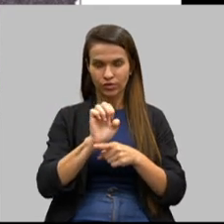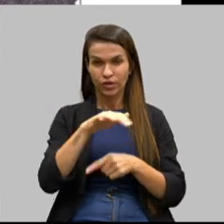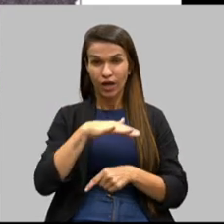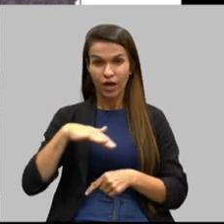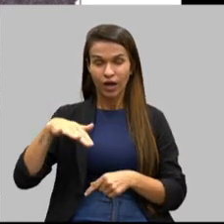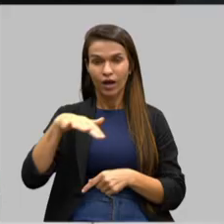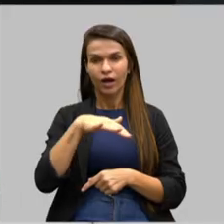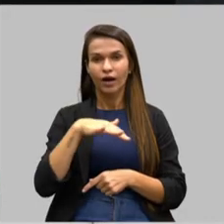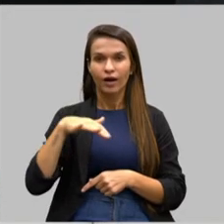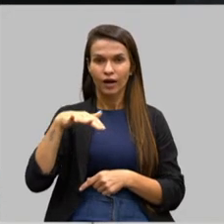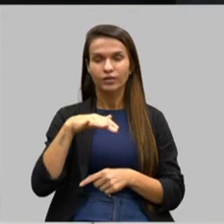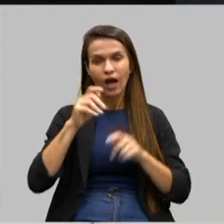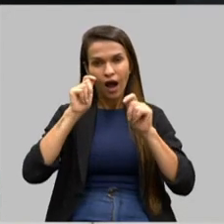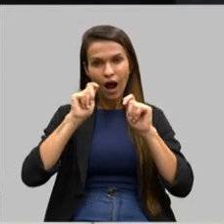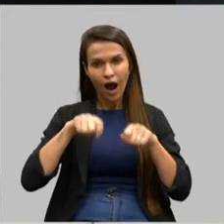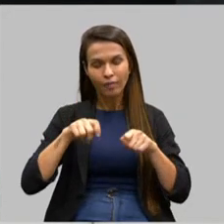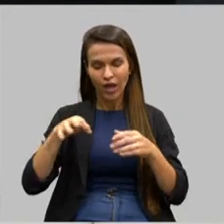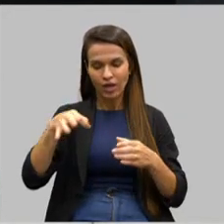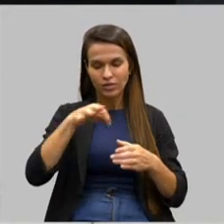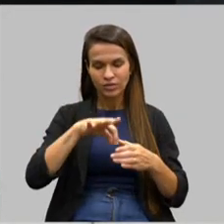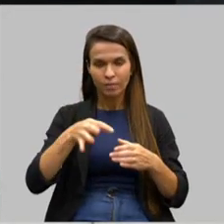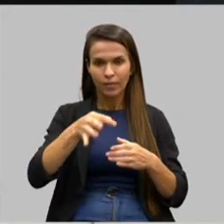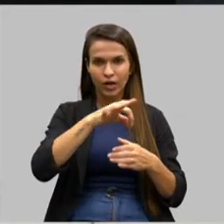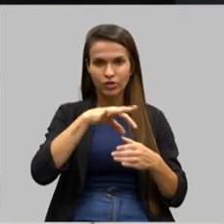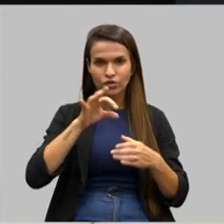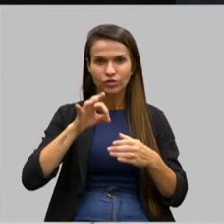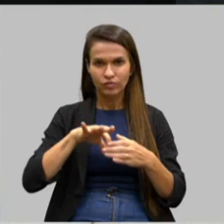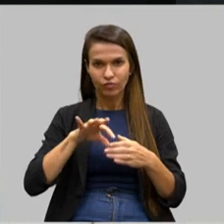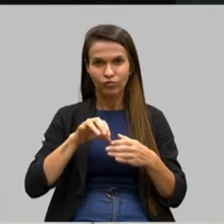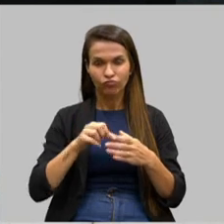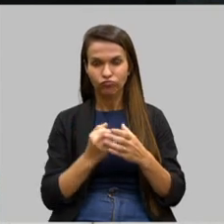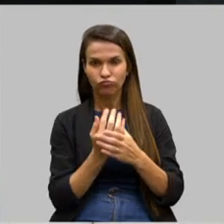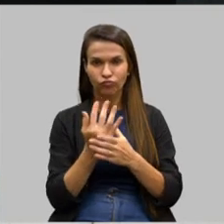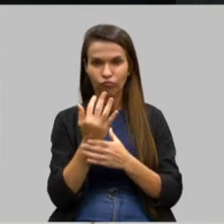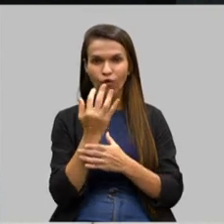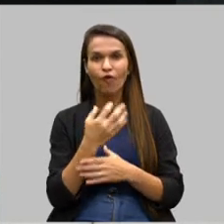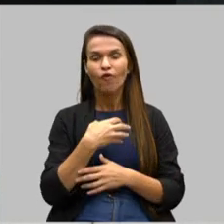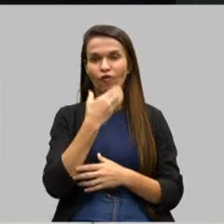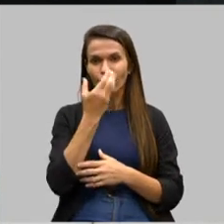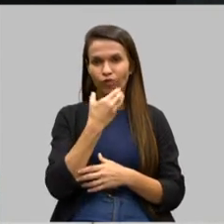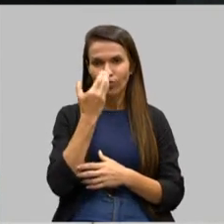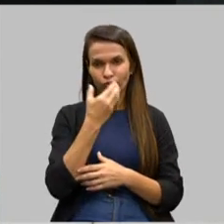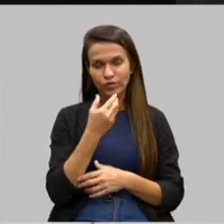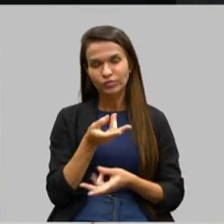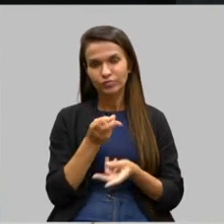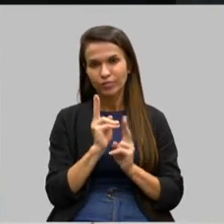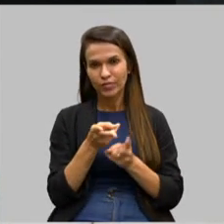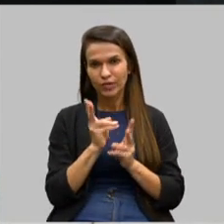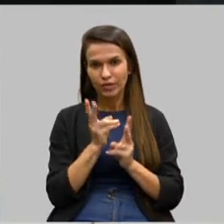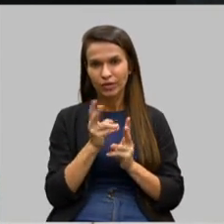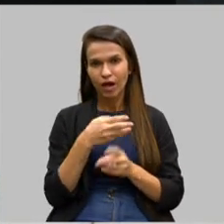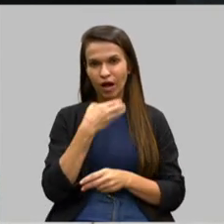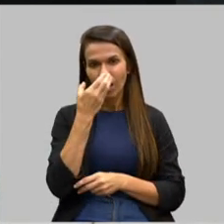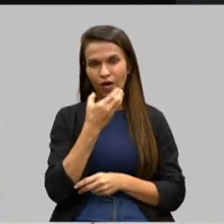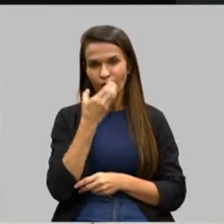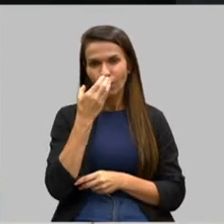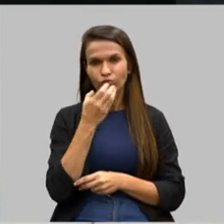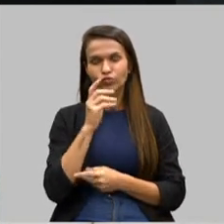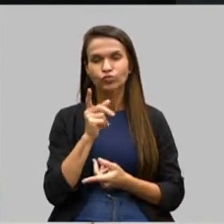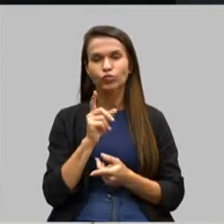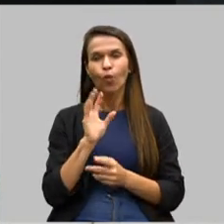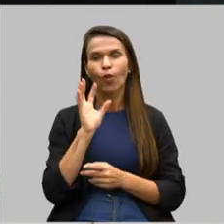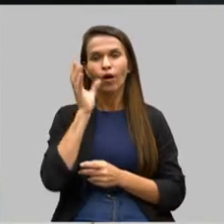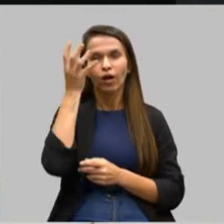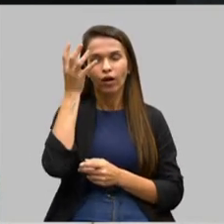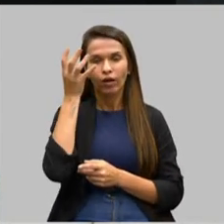estar apta a esse plantio. Frutíferas, mesma coisa. As frutíferas de clima temperado